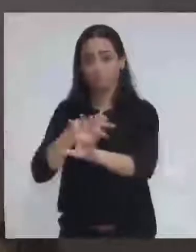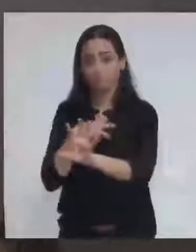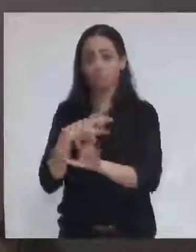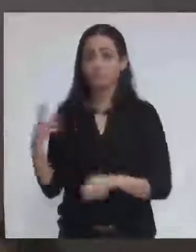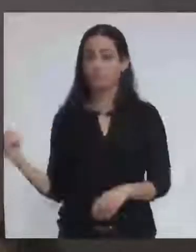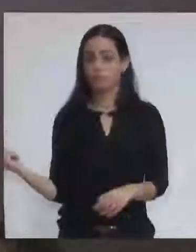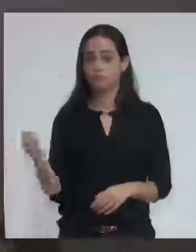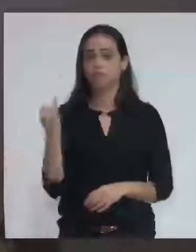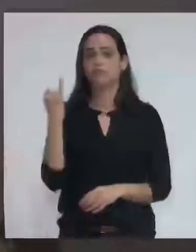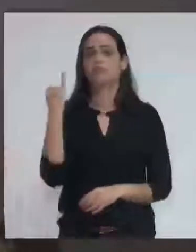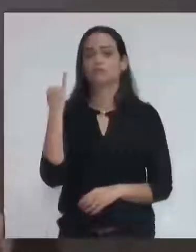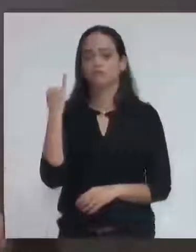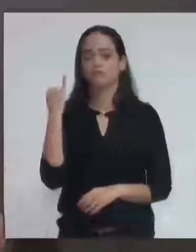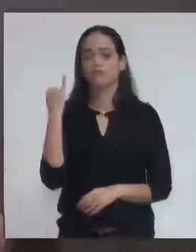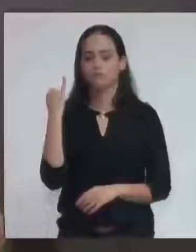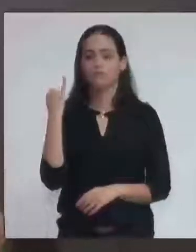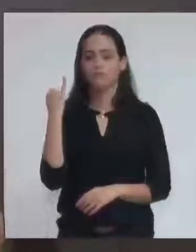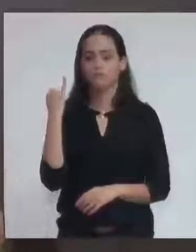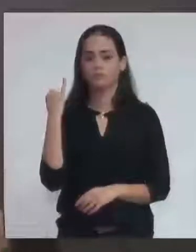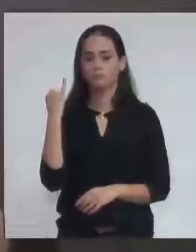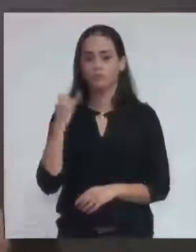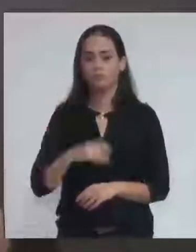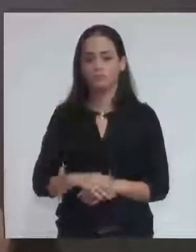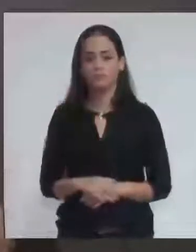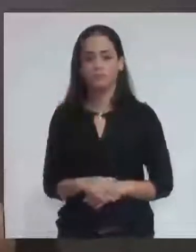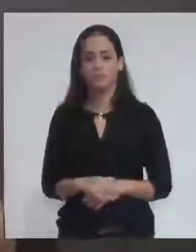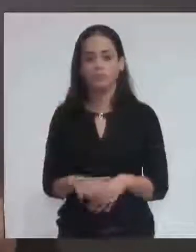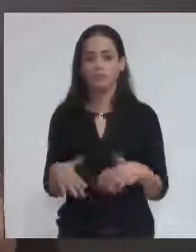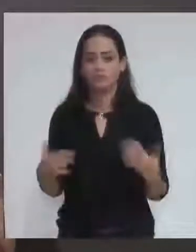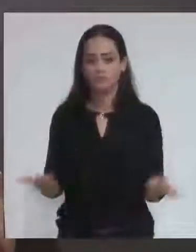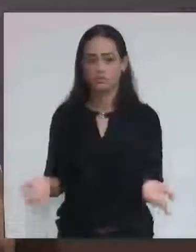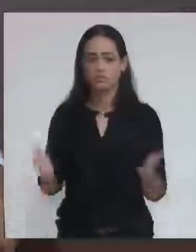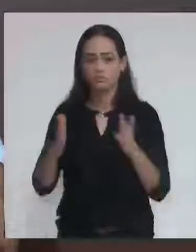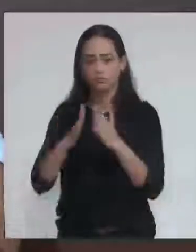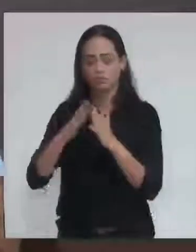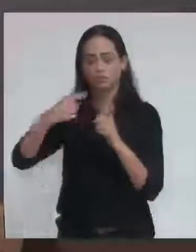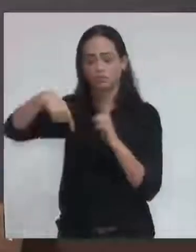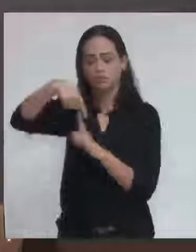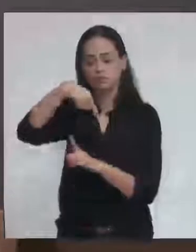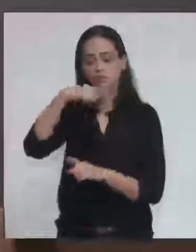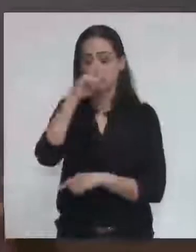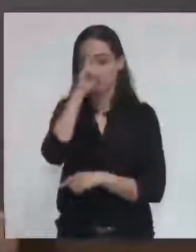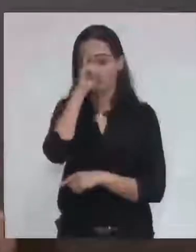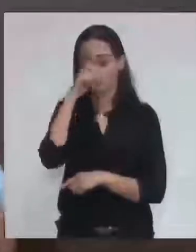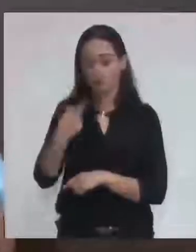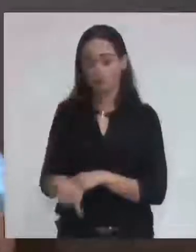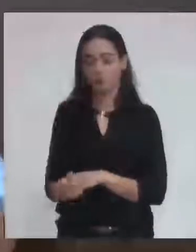é mais do que superar as nossas diferenças. Então, a Santa Casa está numa campanha,